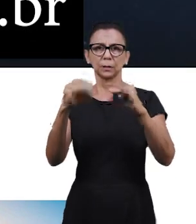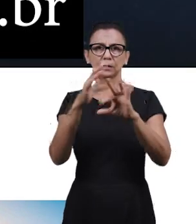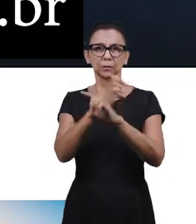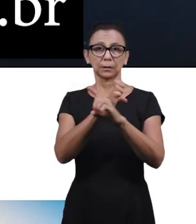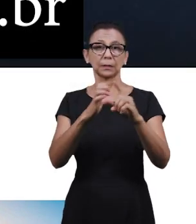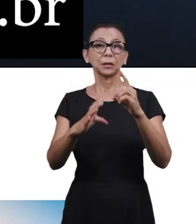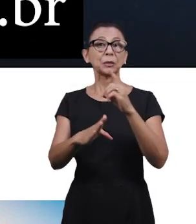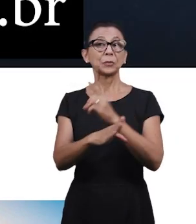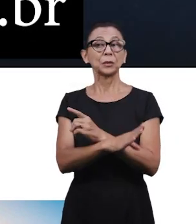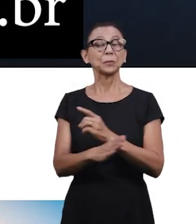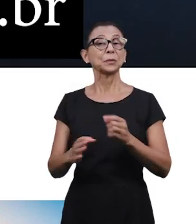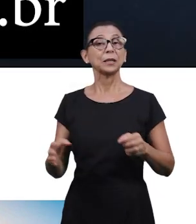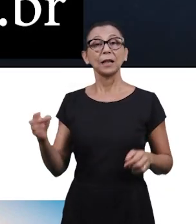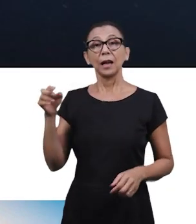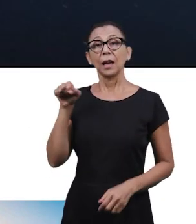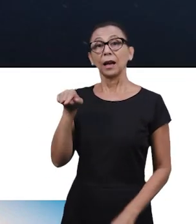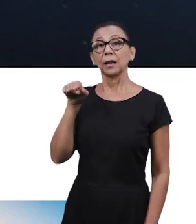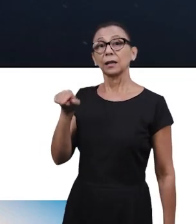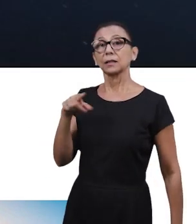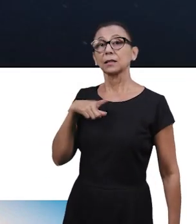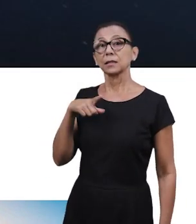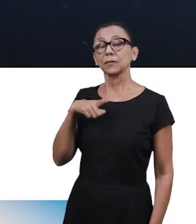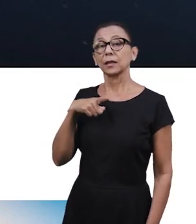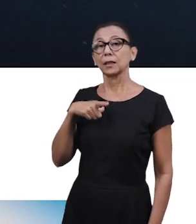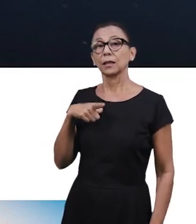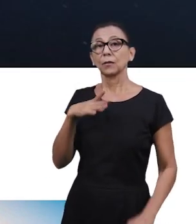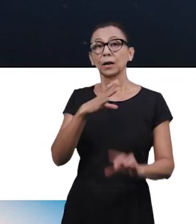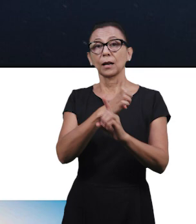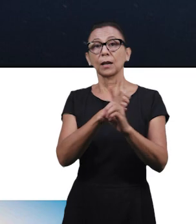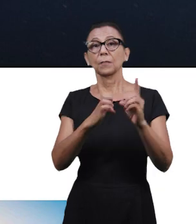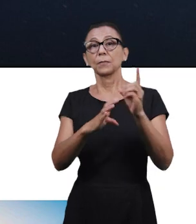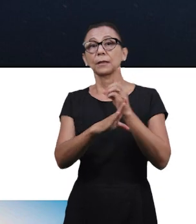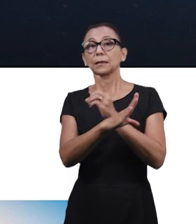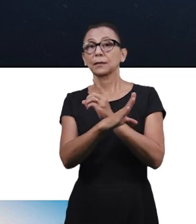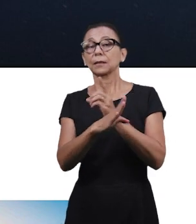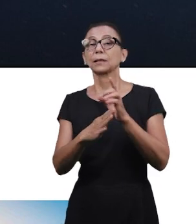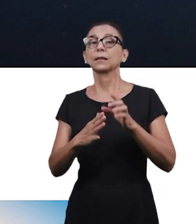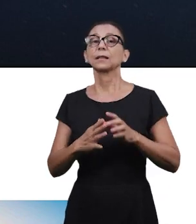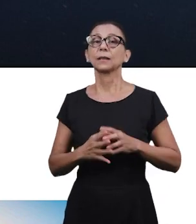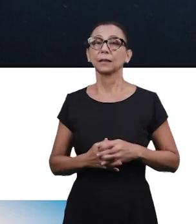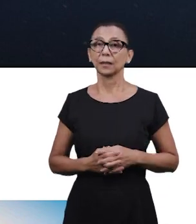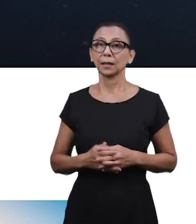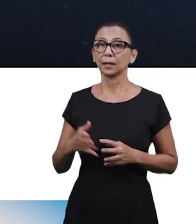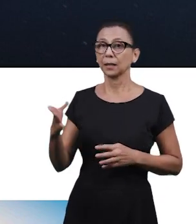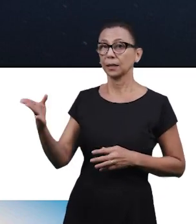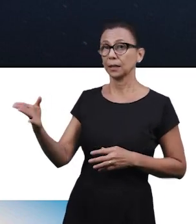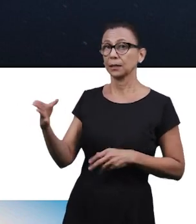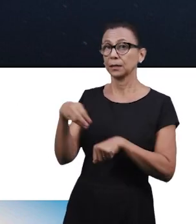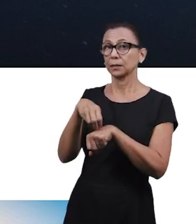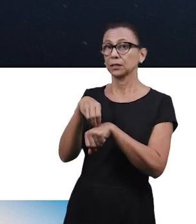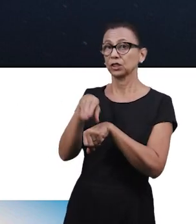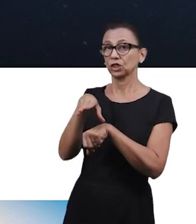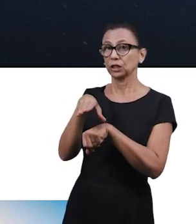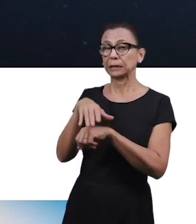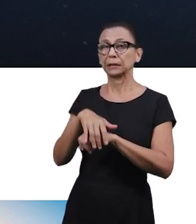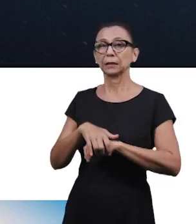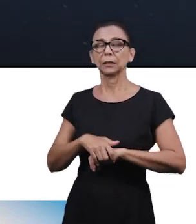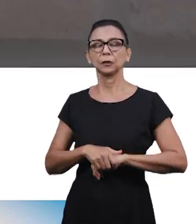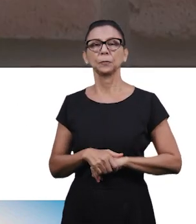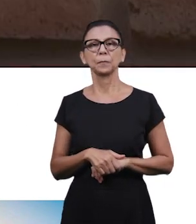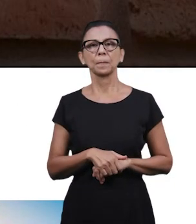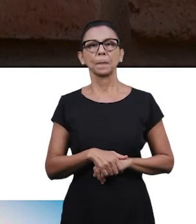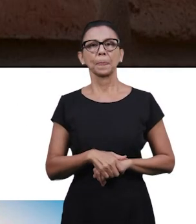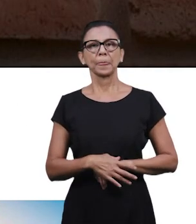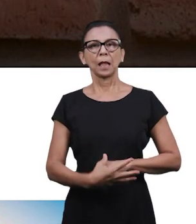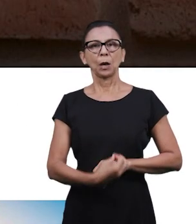Bíblica Dominical. Aqui, você vai ter acesso aqui ao quadro EBD, onde está ali a indicação